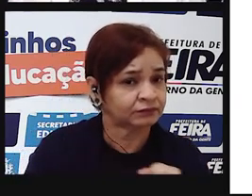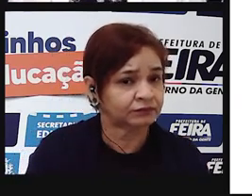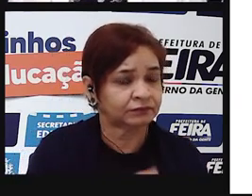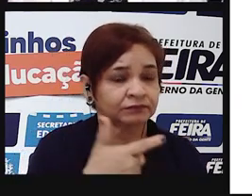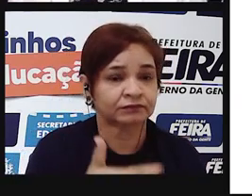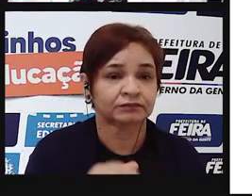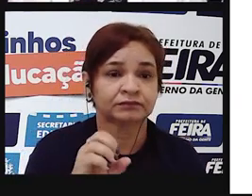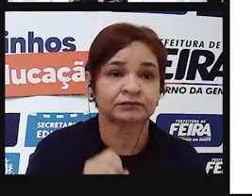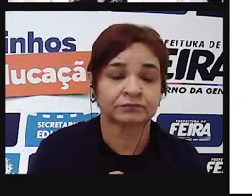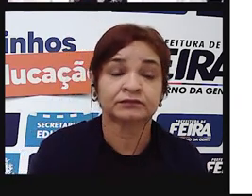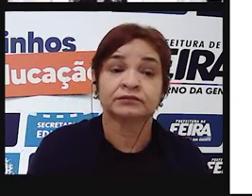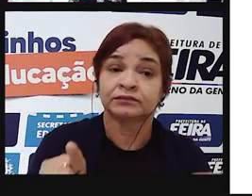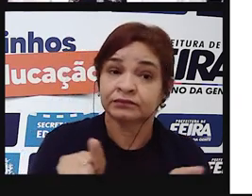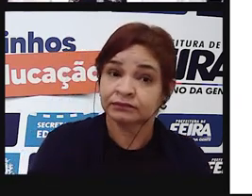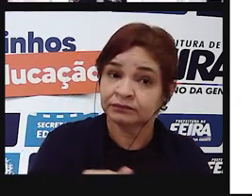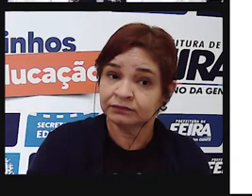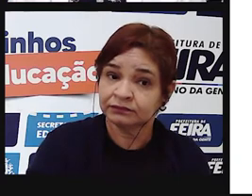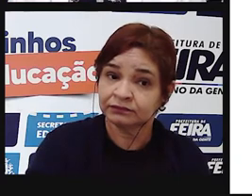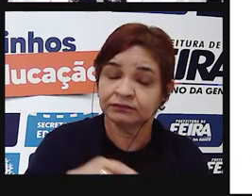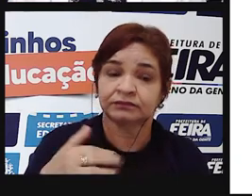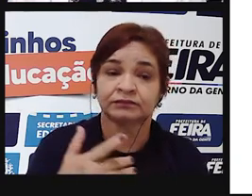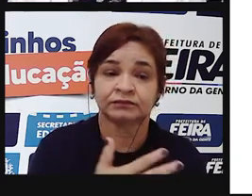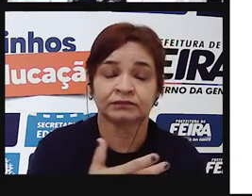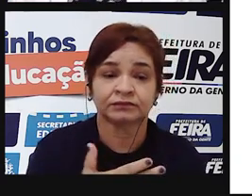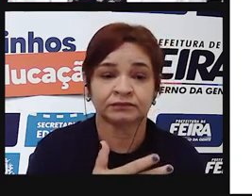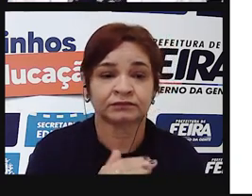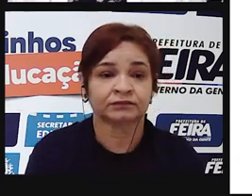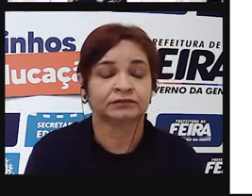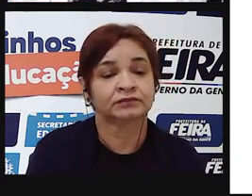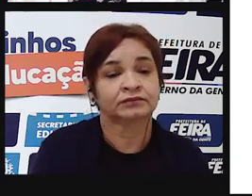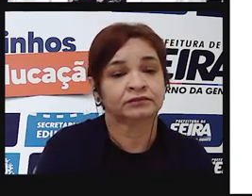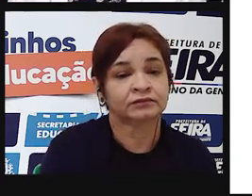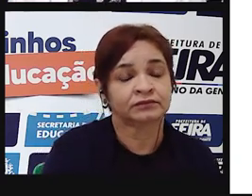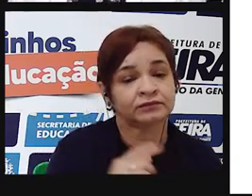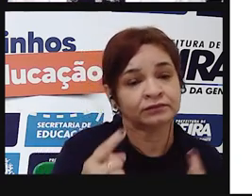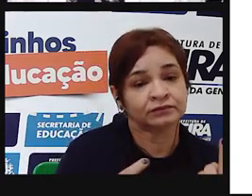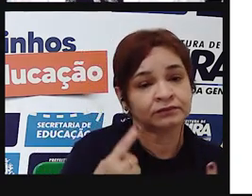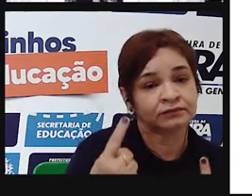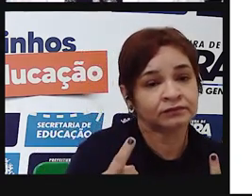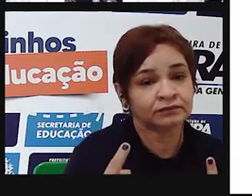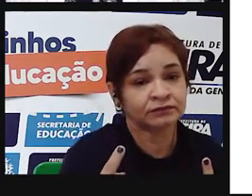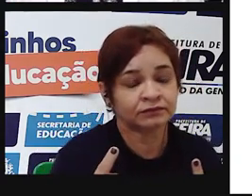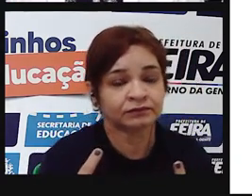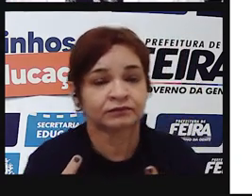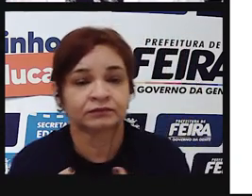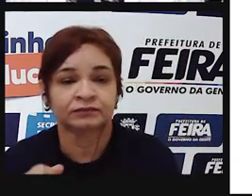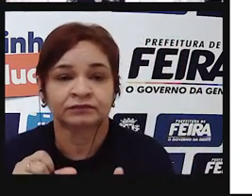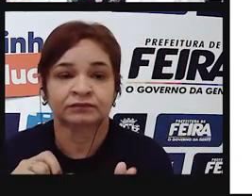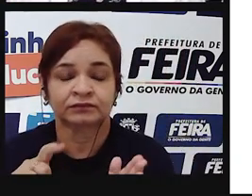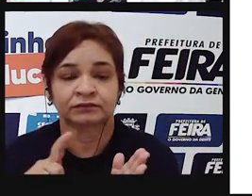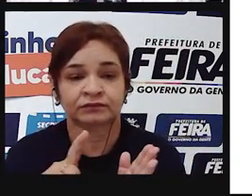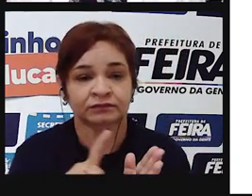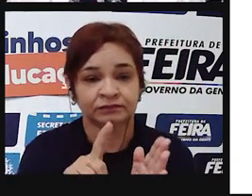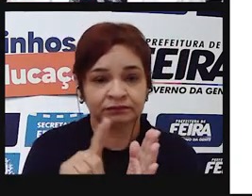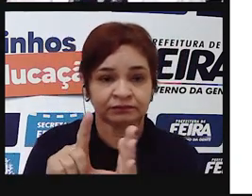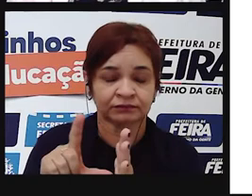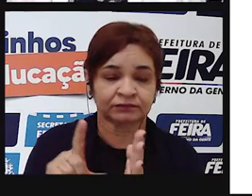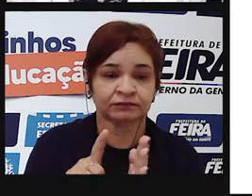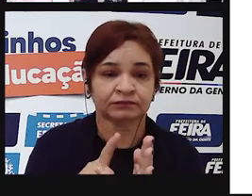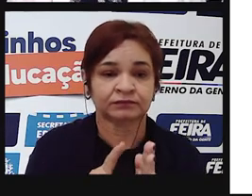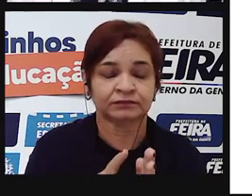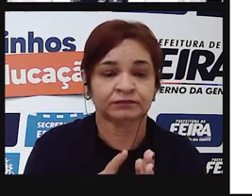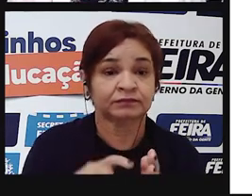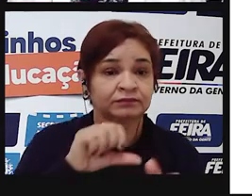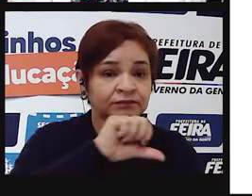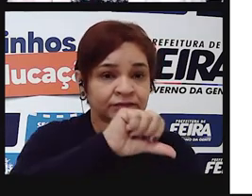XX? Também na cidade do Recife, alguns comerciantes iniciaram um processo bastante ambicioso